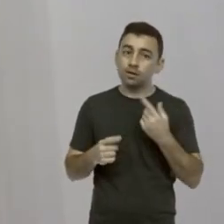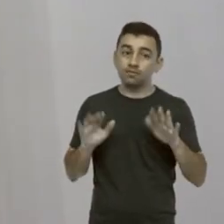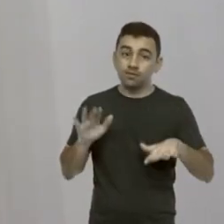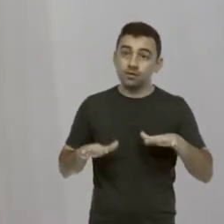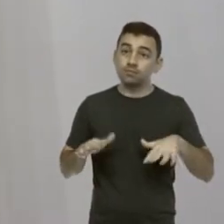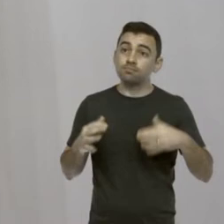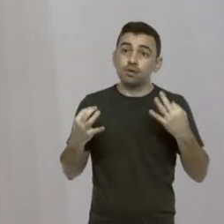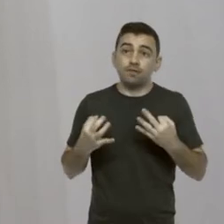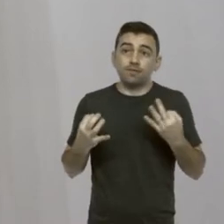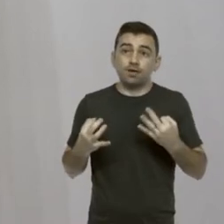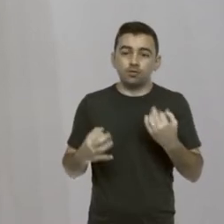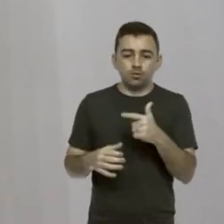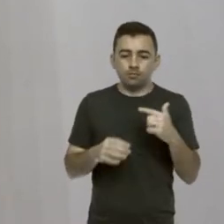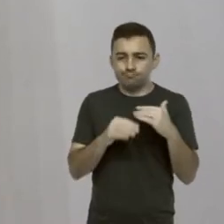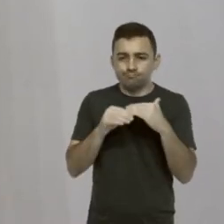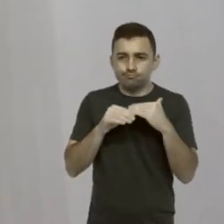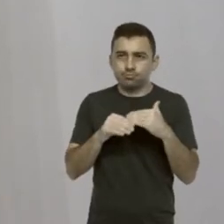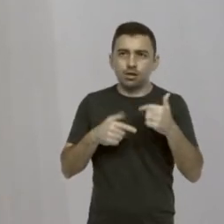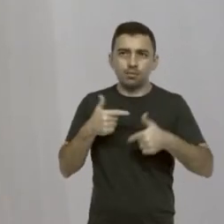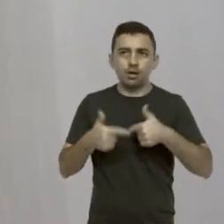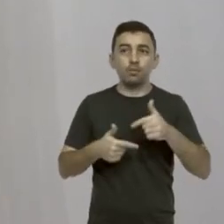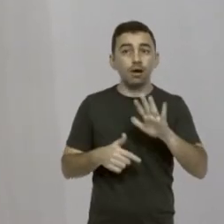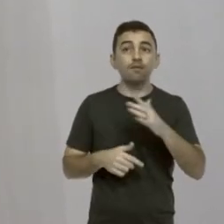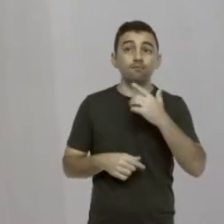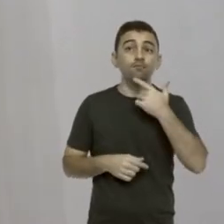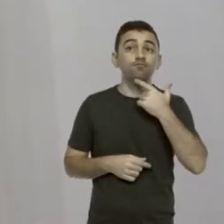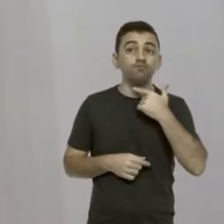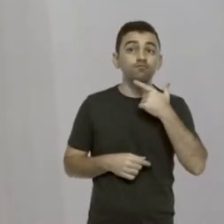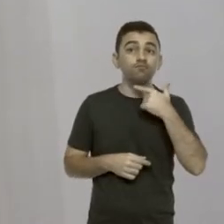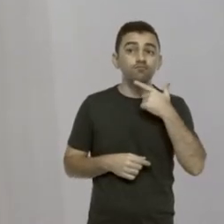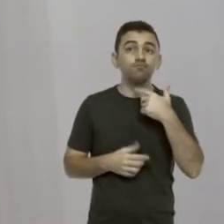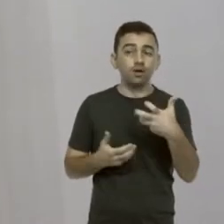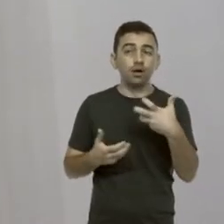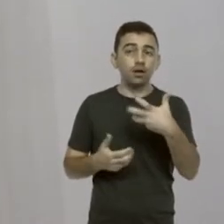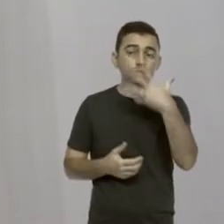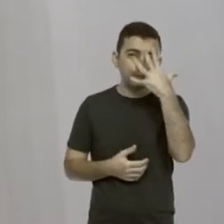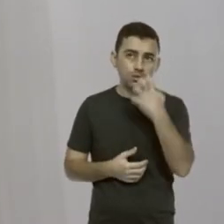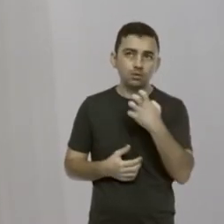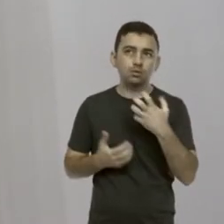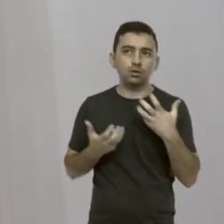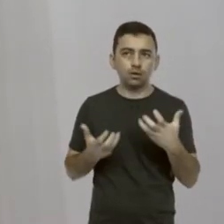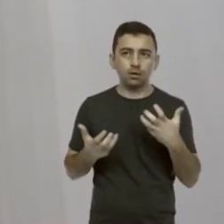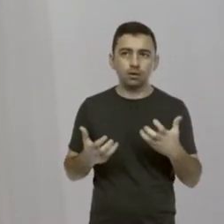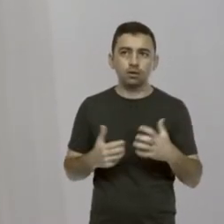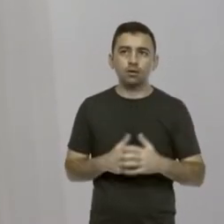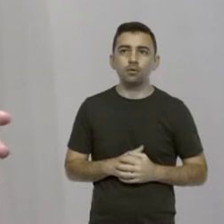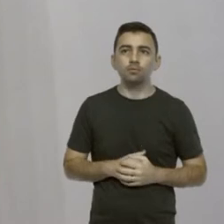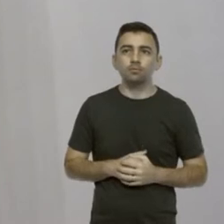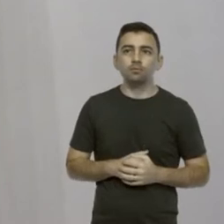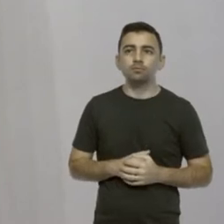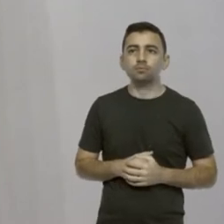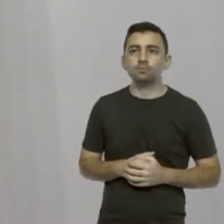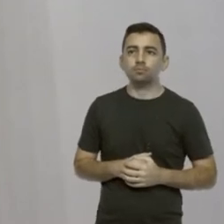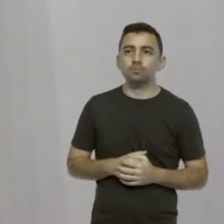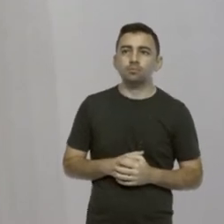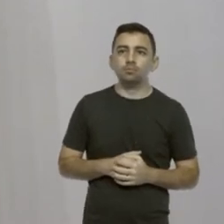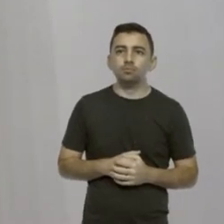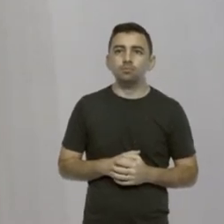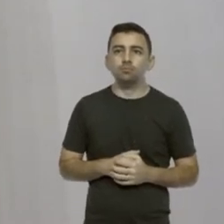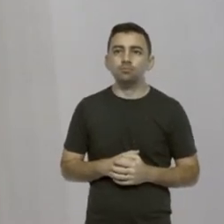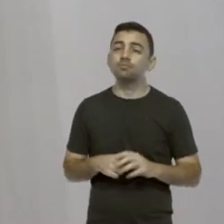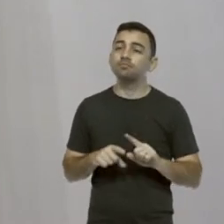presente momento e o trabalho, mas vontade de fazer com seriedade e honestidade nós temos. Então, dessa